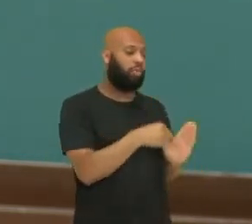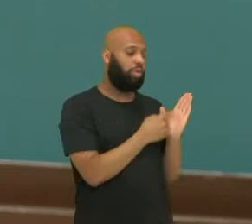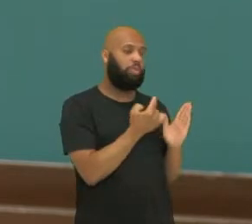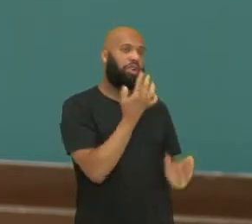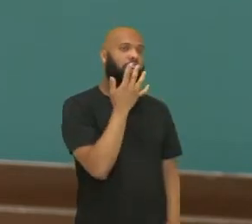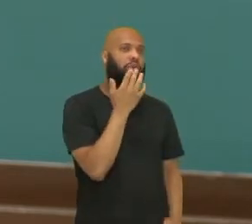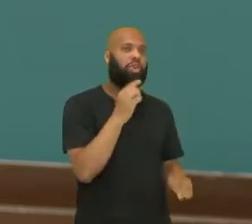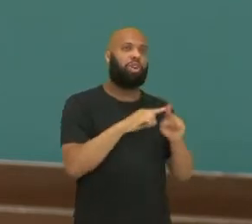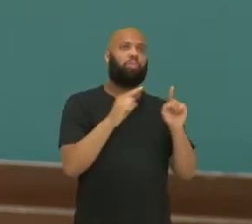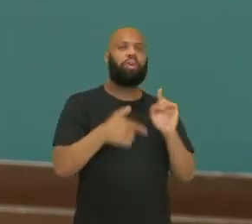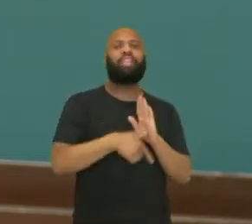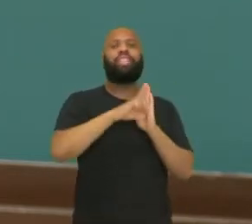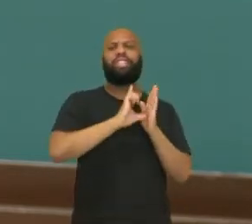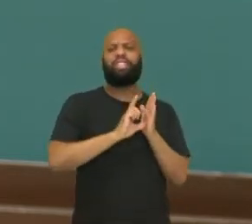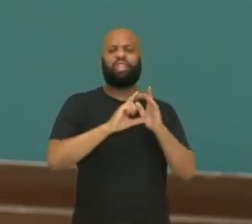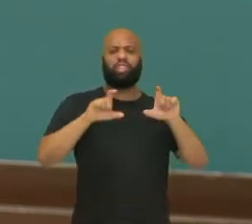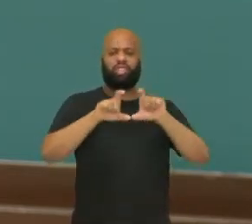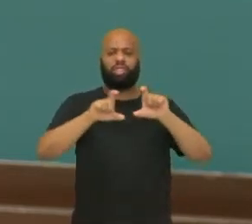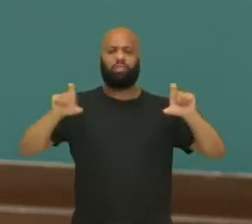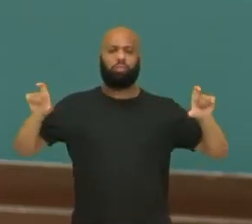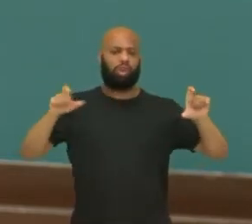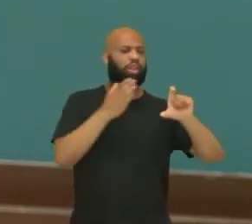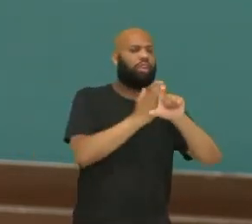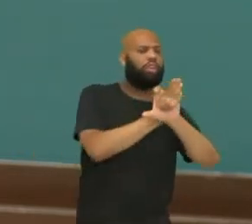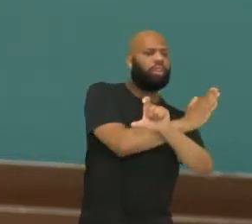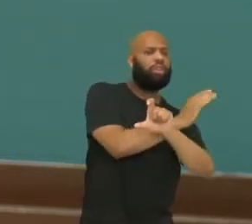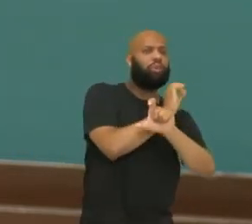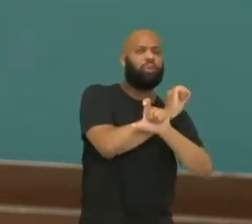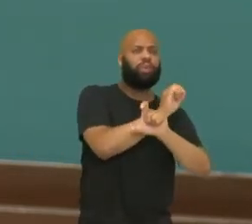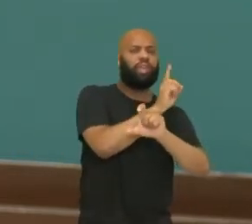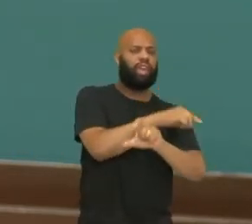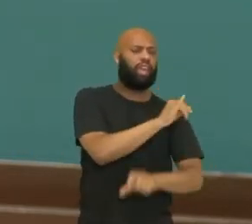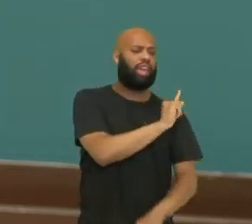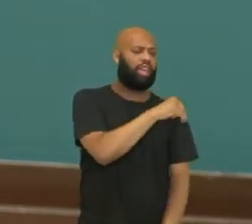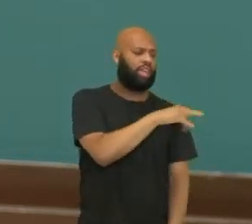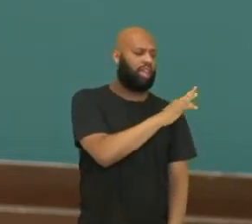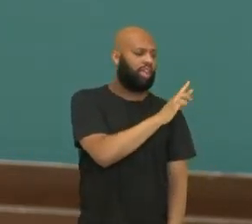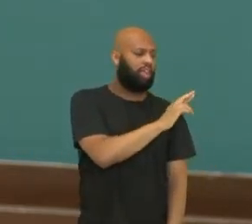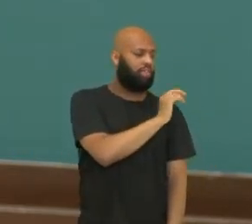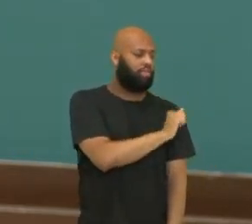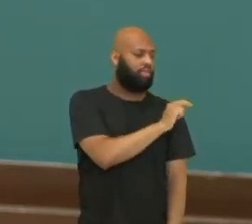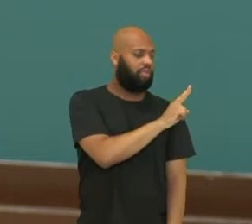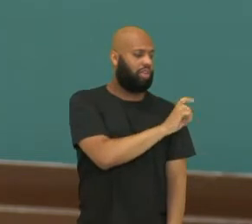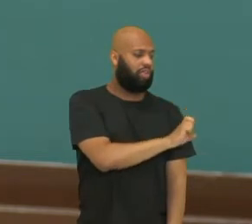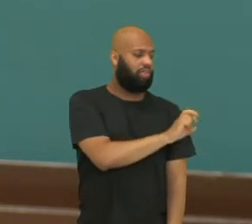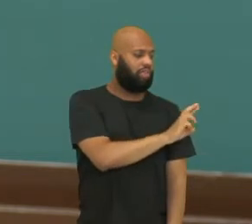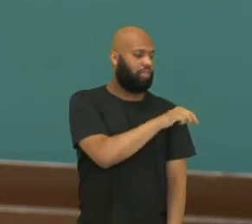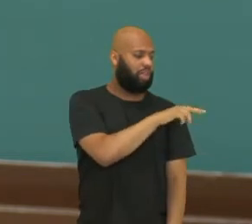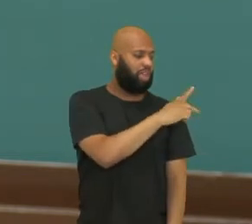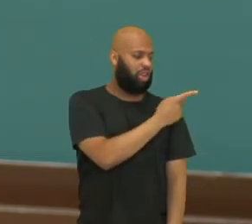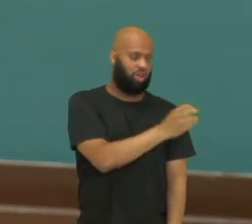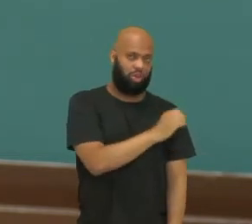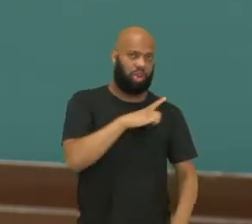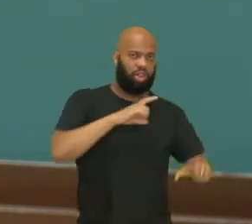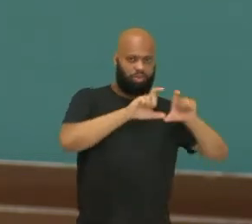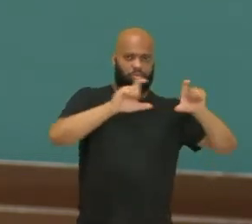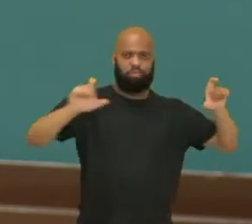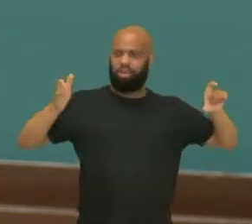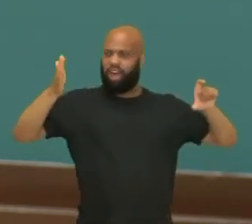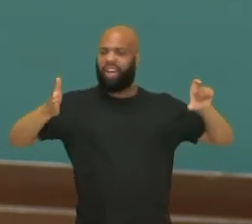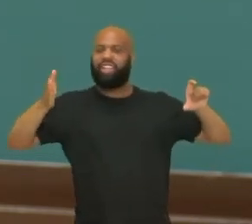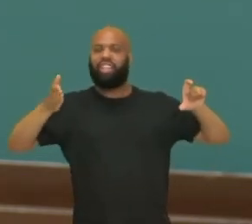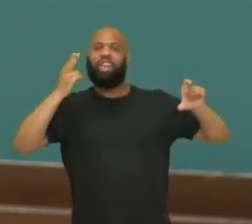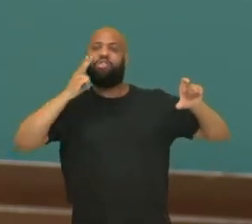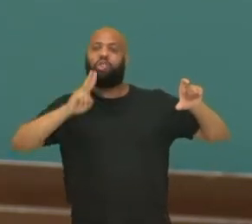cor. Antes do vermelho, você tem aquela região que você chama de infravermelho. Depois do violeta, você tem aquela região que nós chamamos